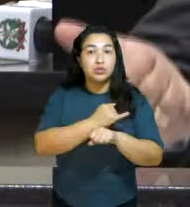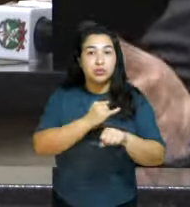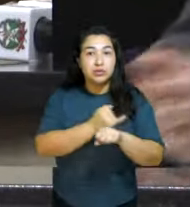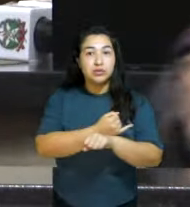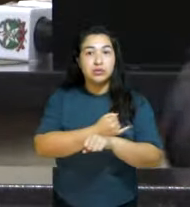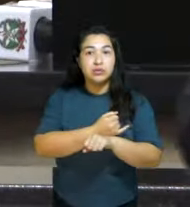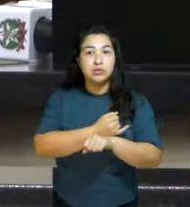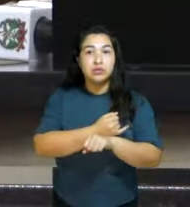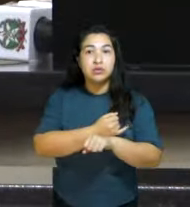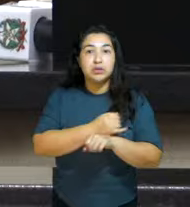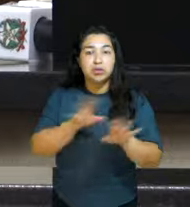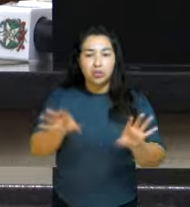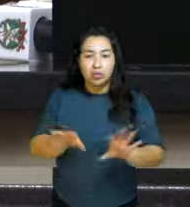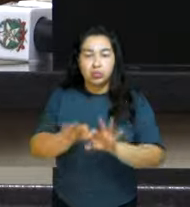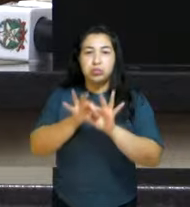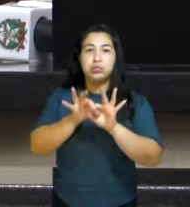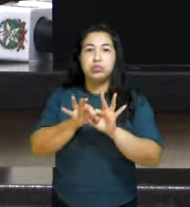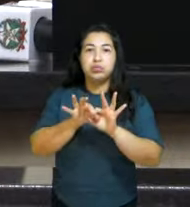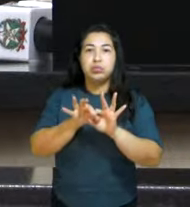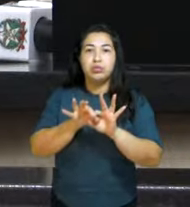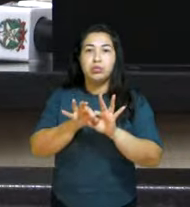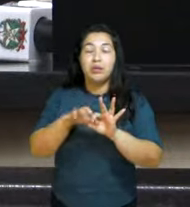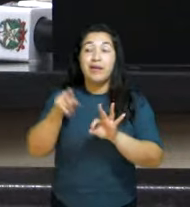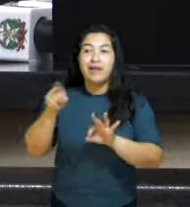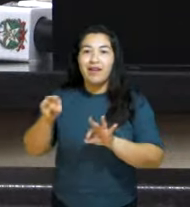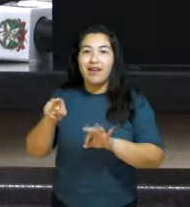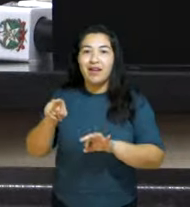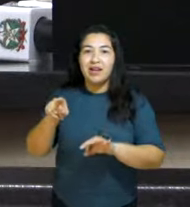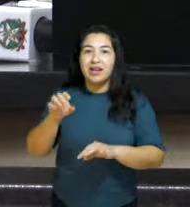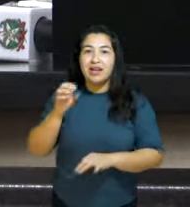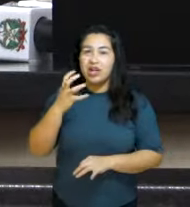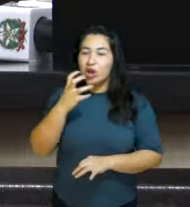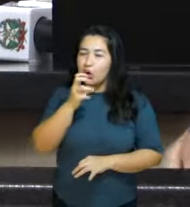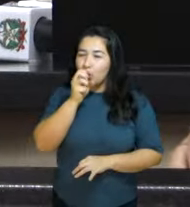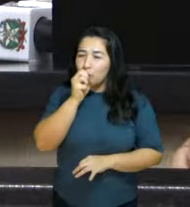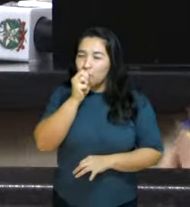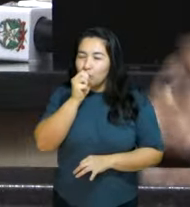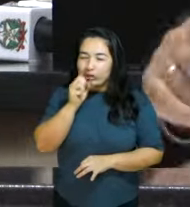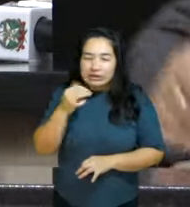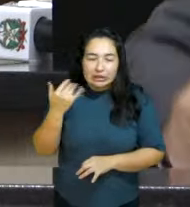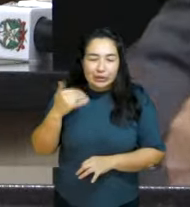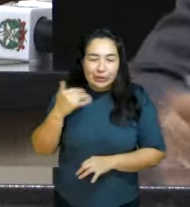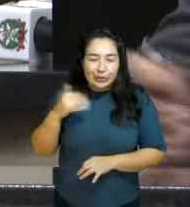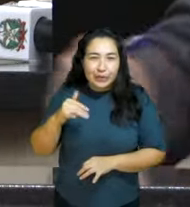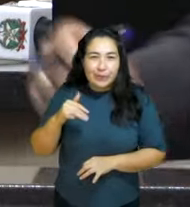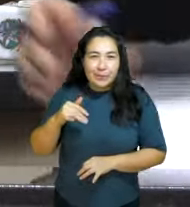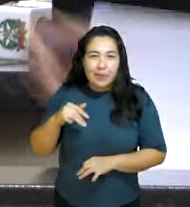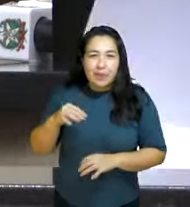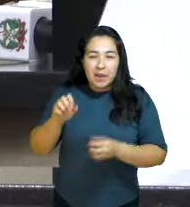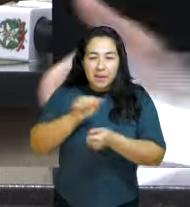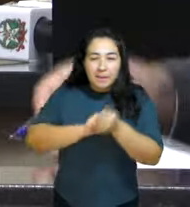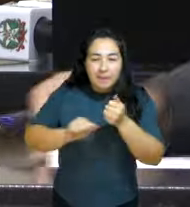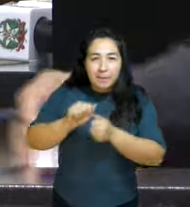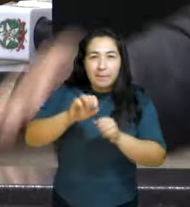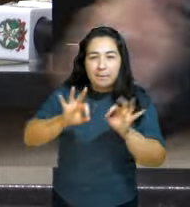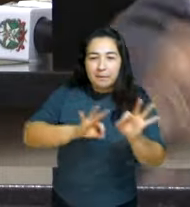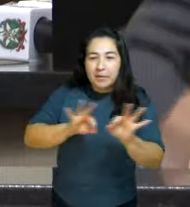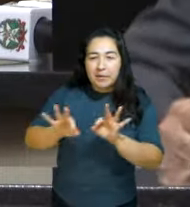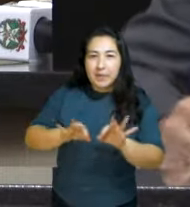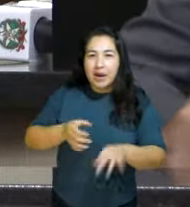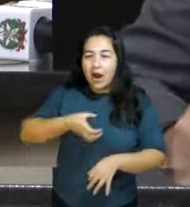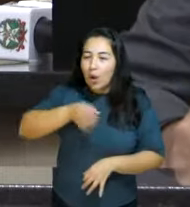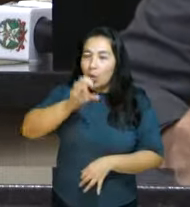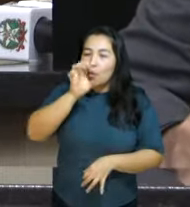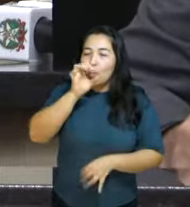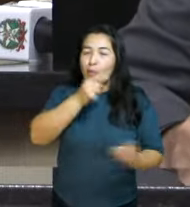e fazermos uma bela limonada, deliciosa, geladinha, para combater o calor que muitas vezes,